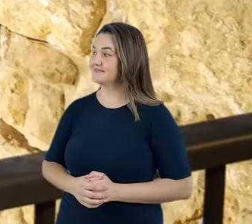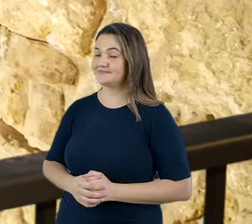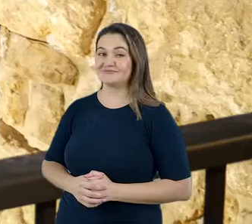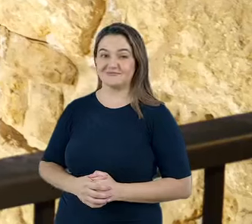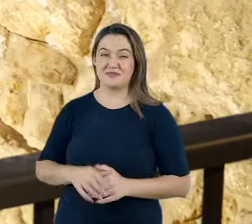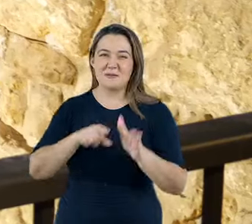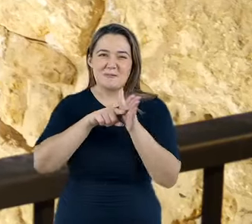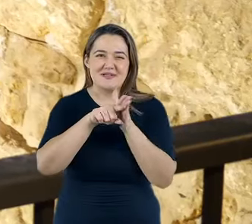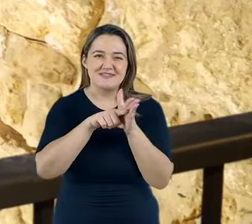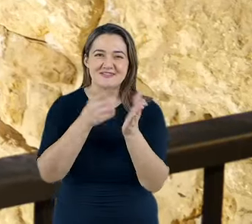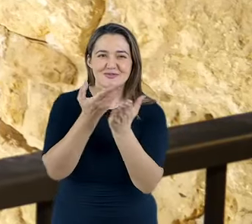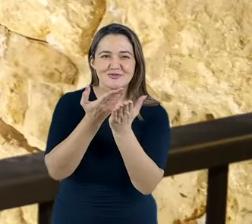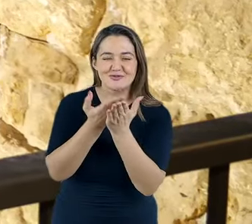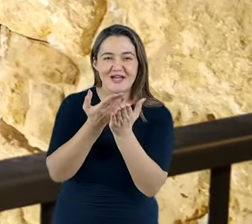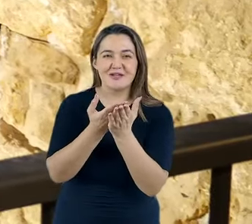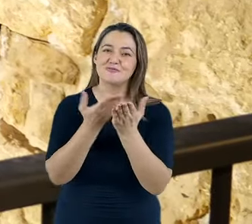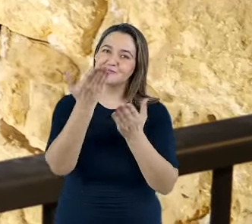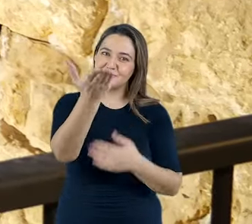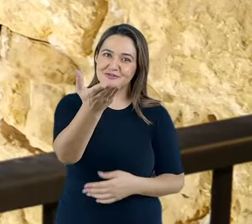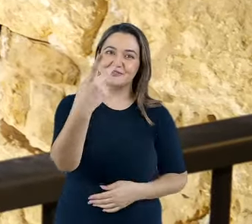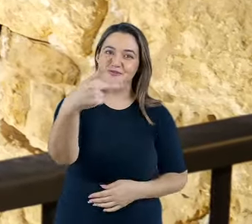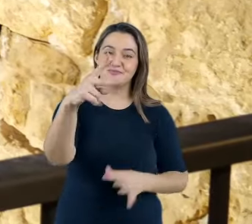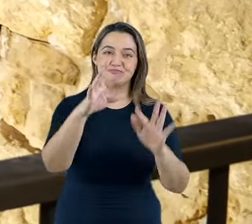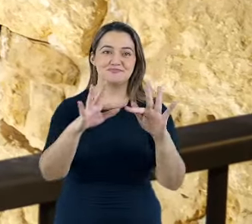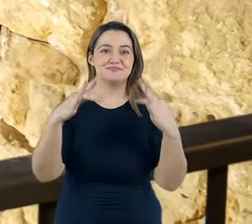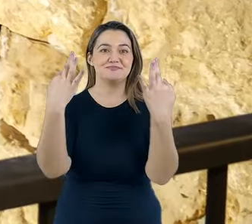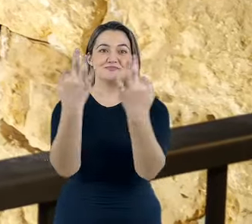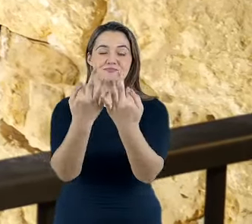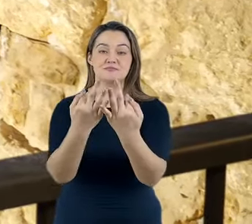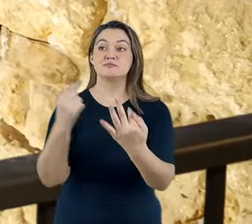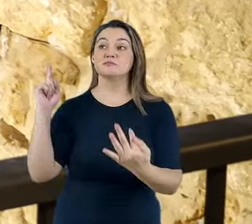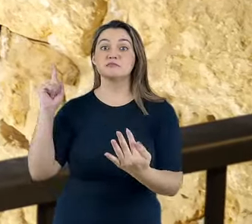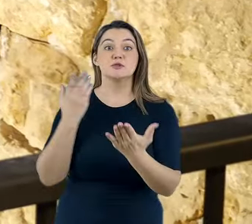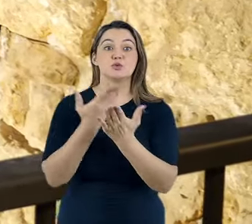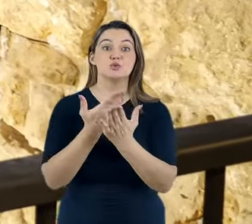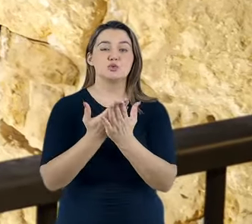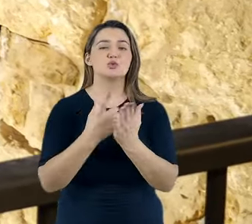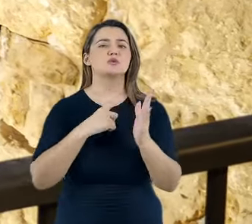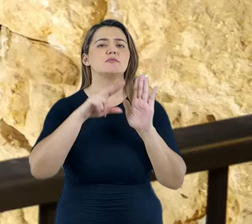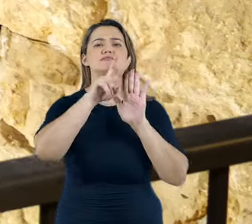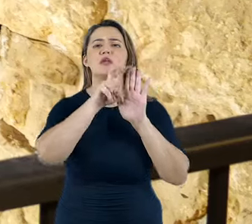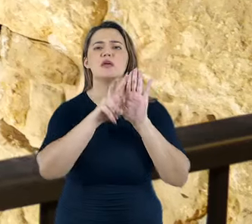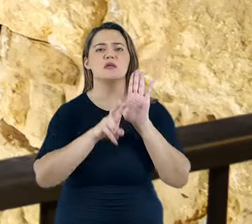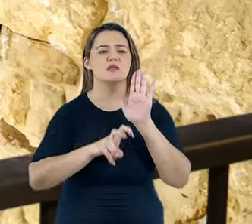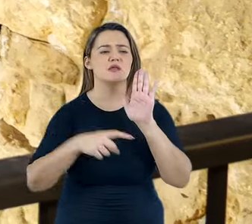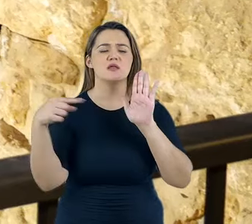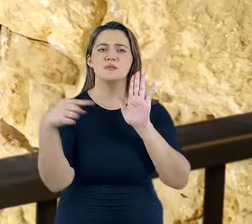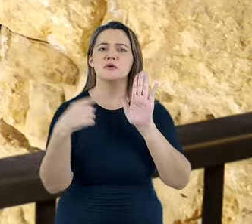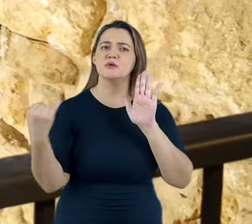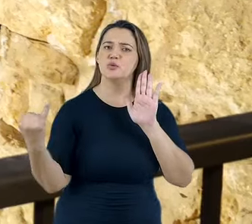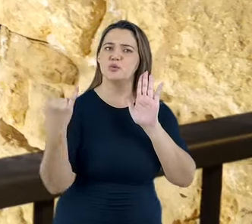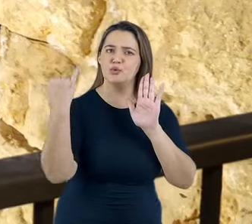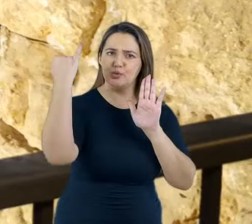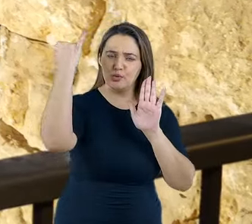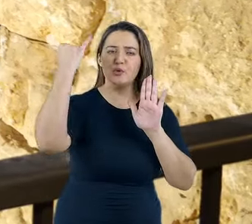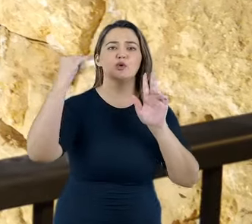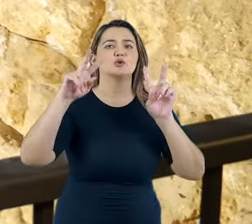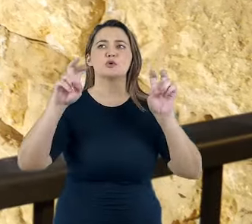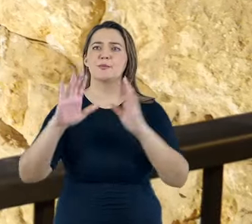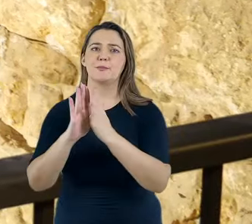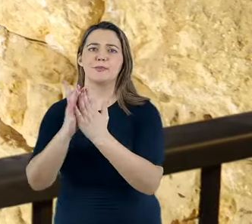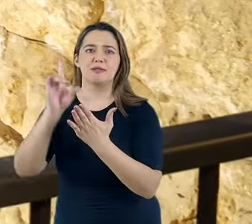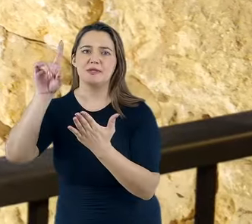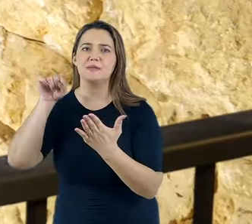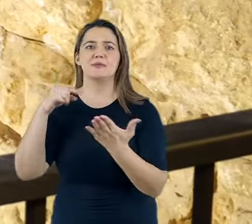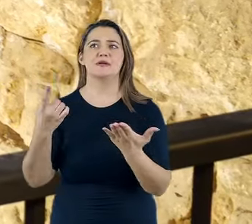você sabe, foi preparado com muito carinho para você e sua família. Nesse Guia de Estudos, eu tenho vários assuntos importantes